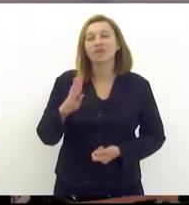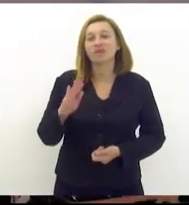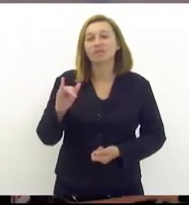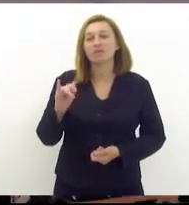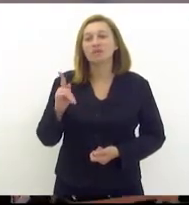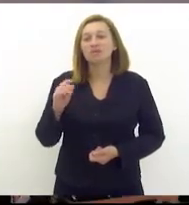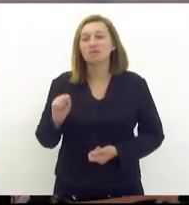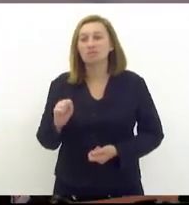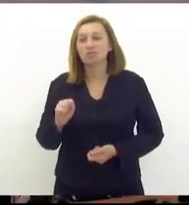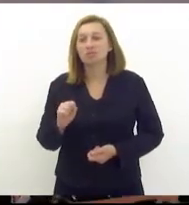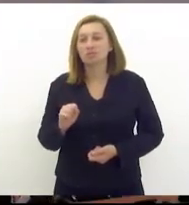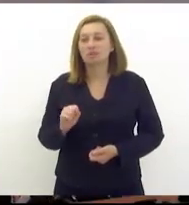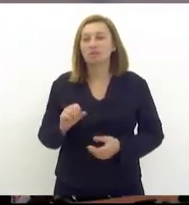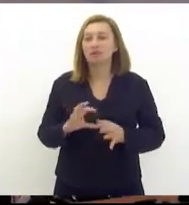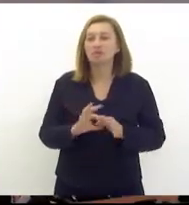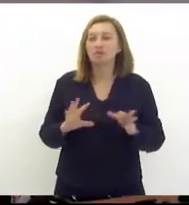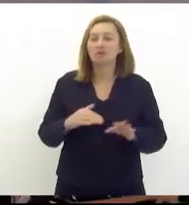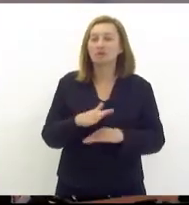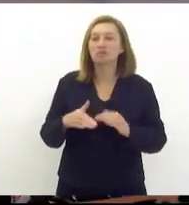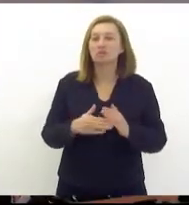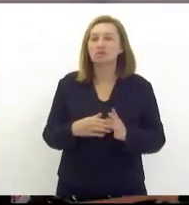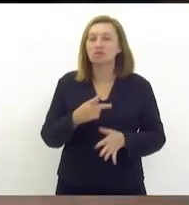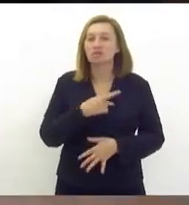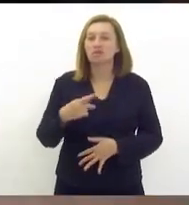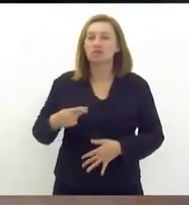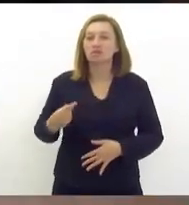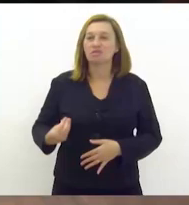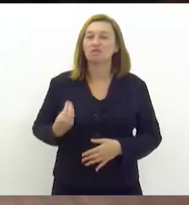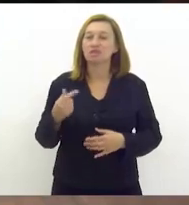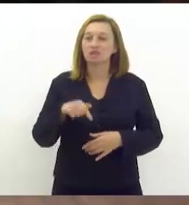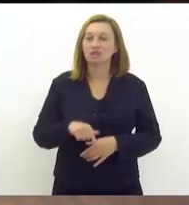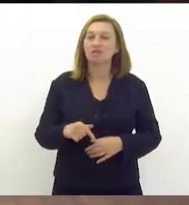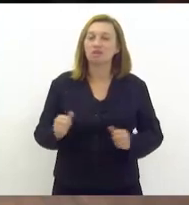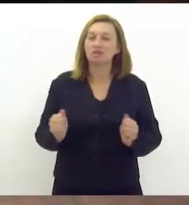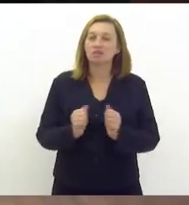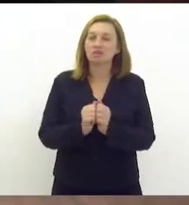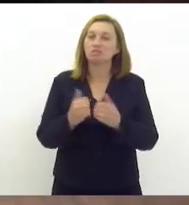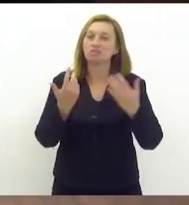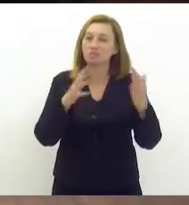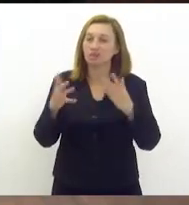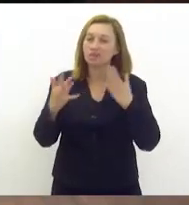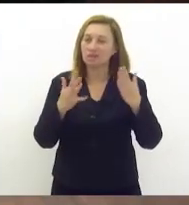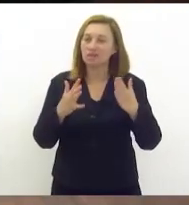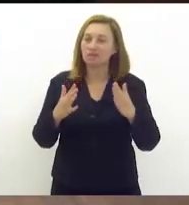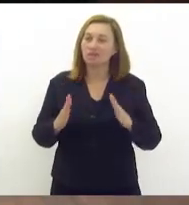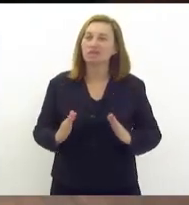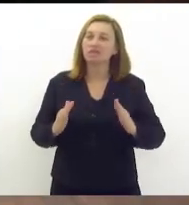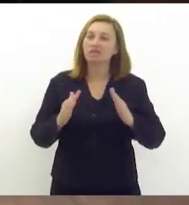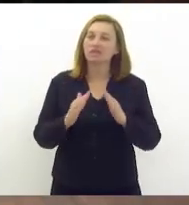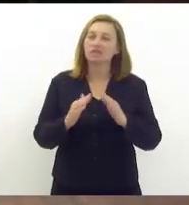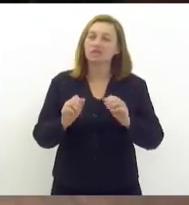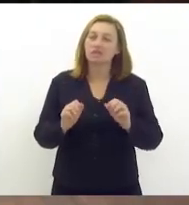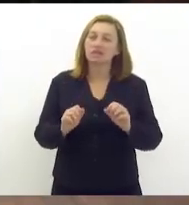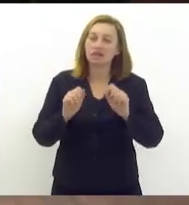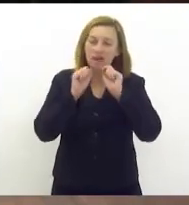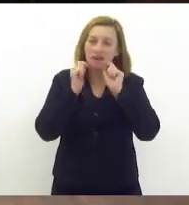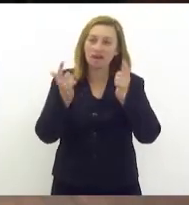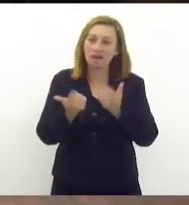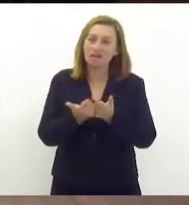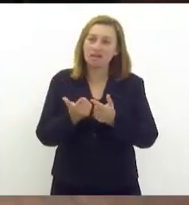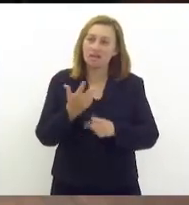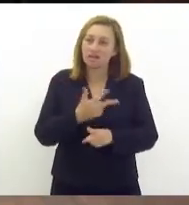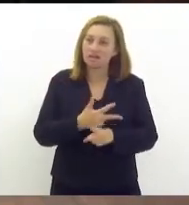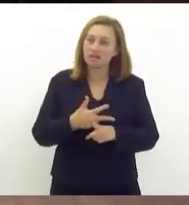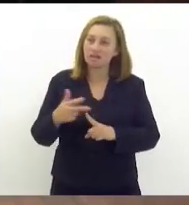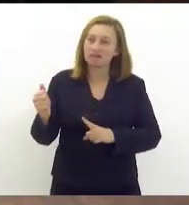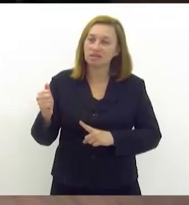Ferreira autorizou os pastores estarem aqui para comemorar junto com a essa casa Legislativa essa